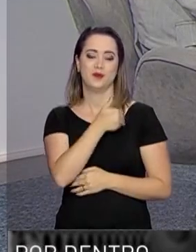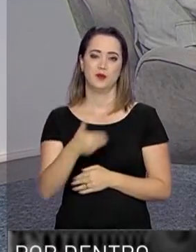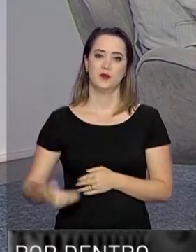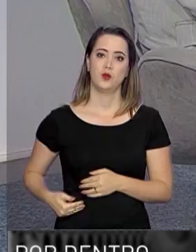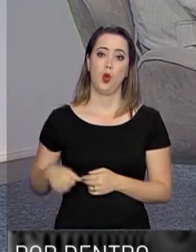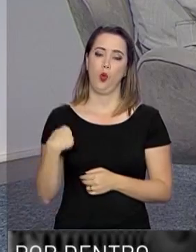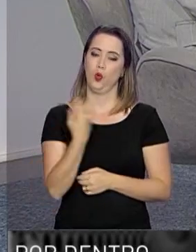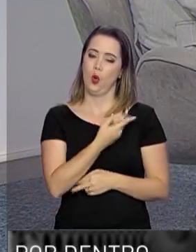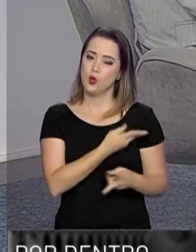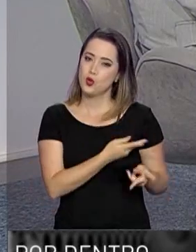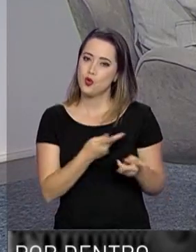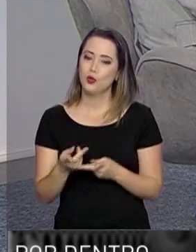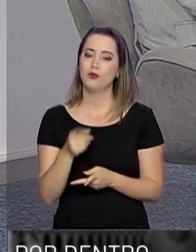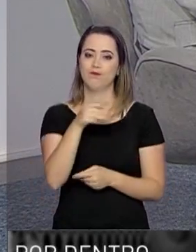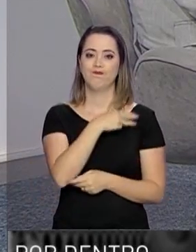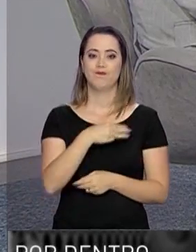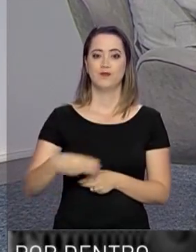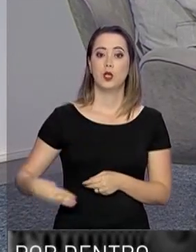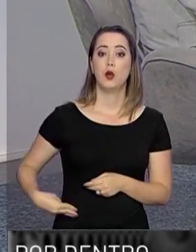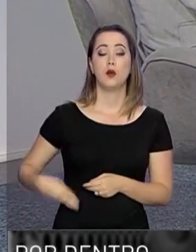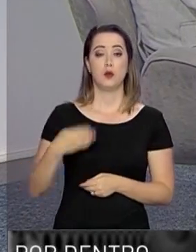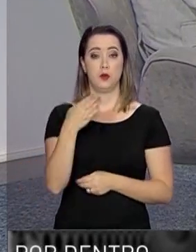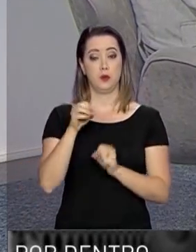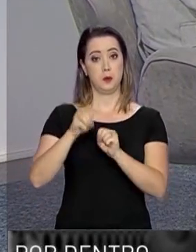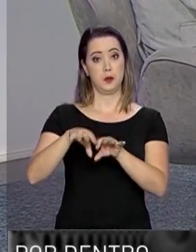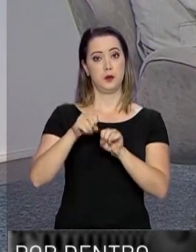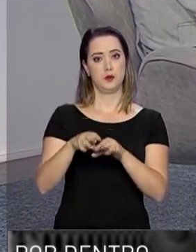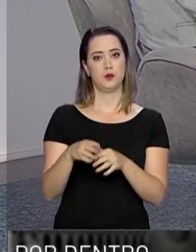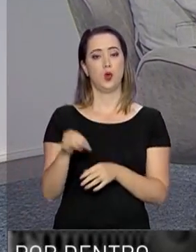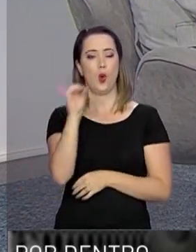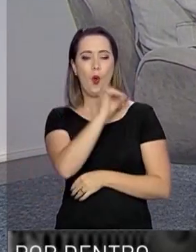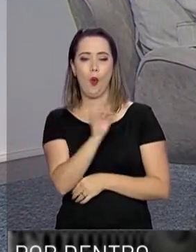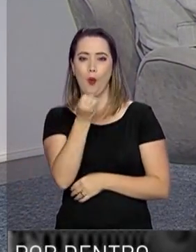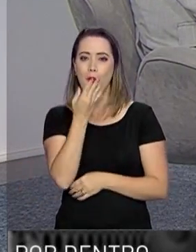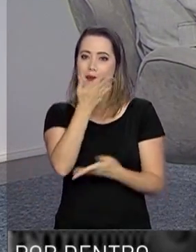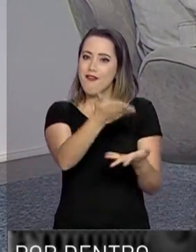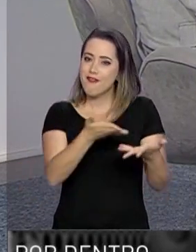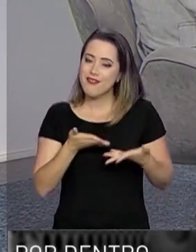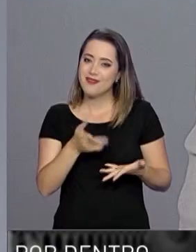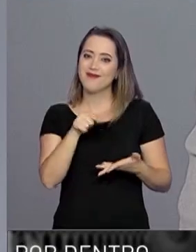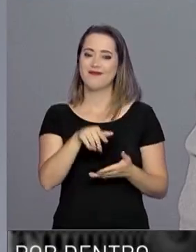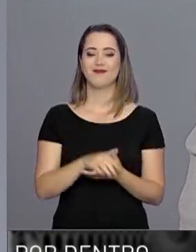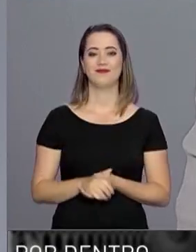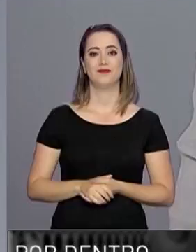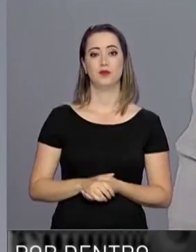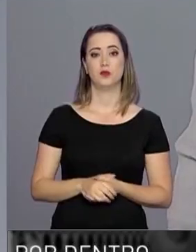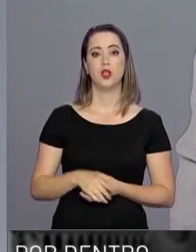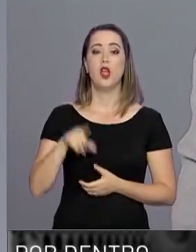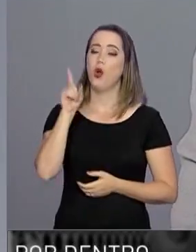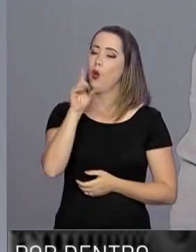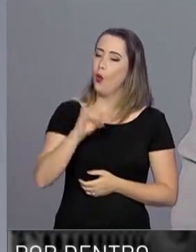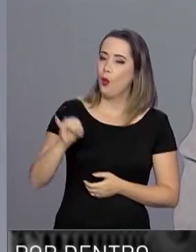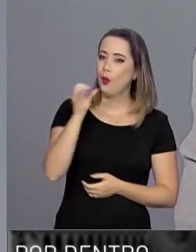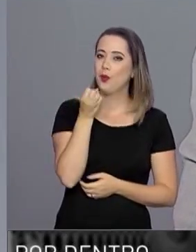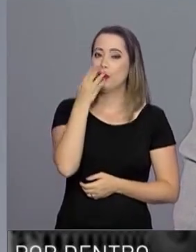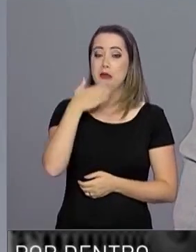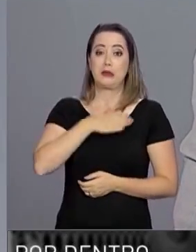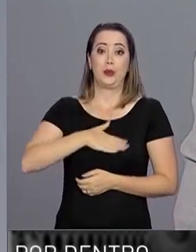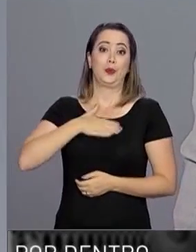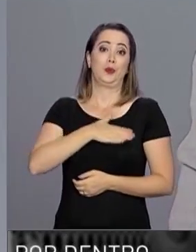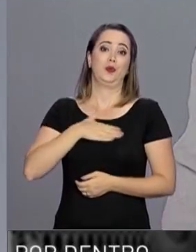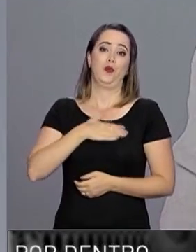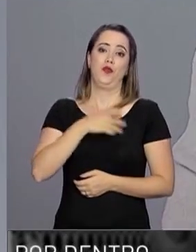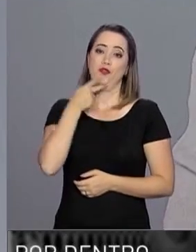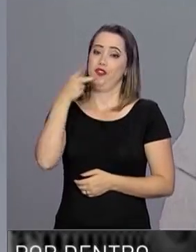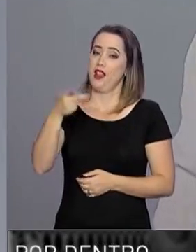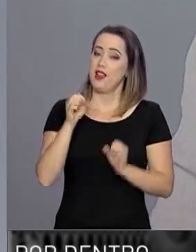é o ministro da Educação, Rocieli Soares. Olá, ministro, seja muito bem-vindo ao Por Dentro do Governo. Olá, Carla, é um prazer. Falar de educação é